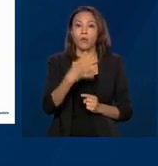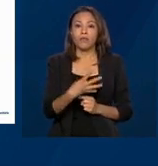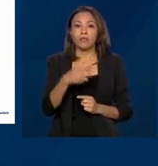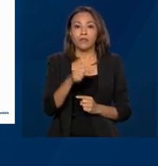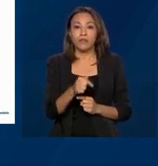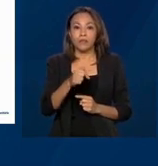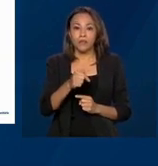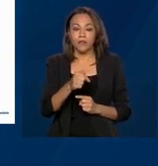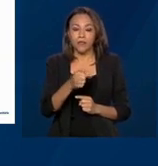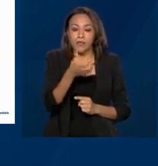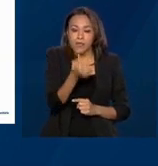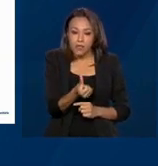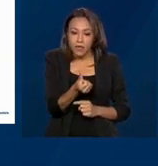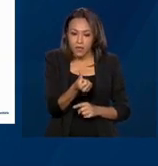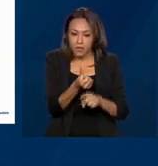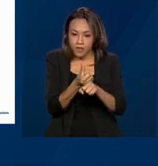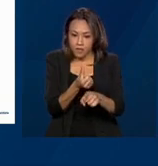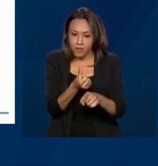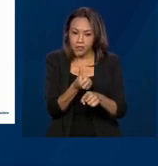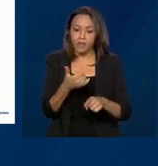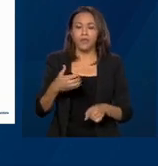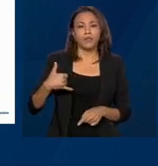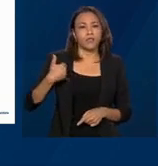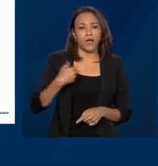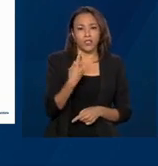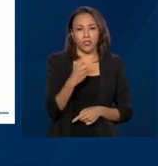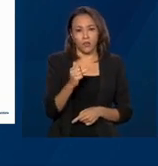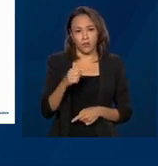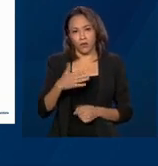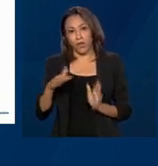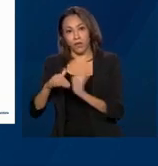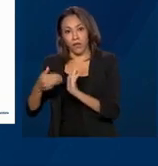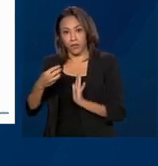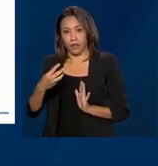11.476 de 18 a 59 anos e